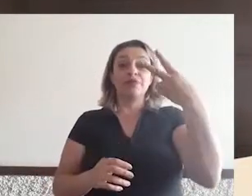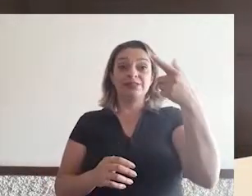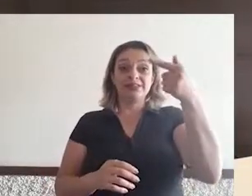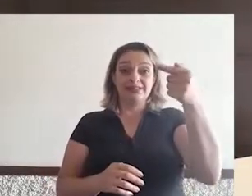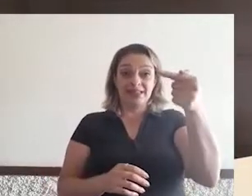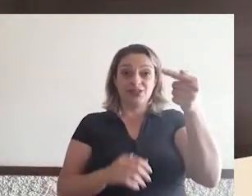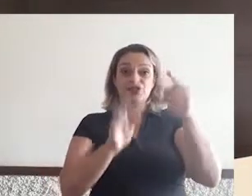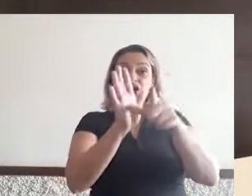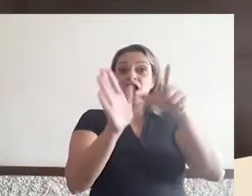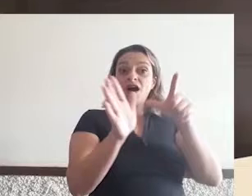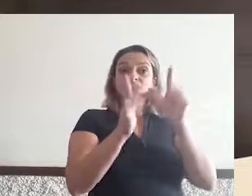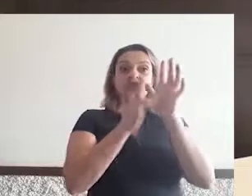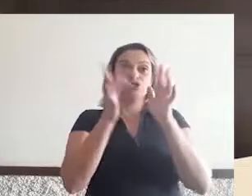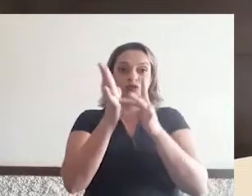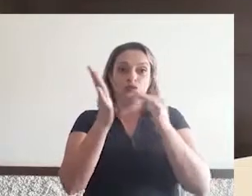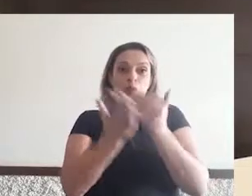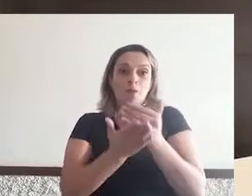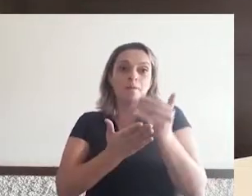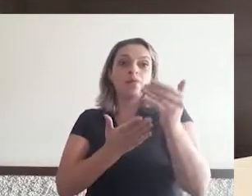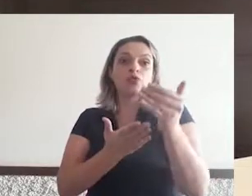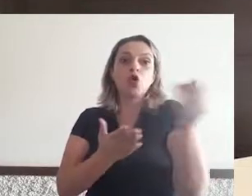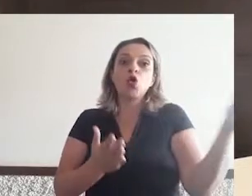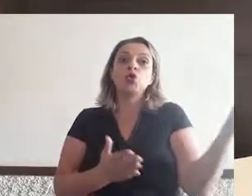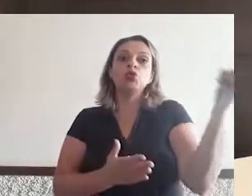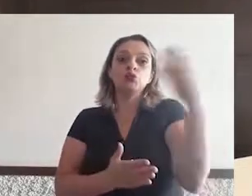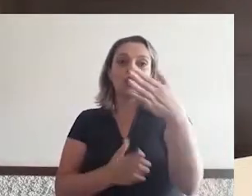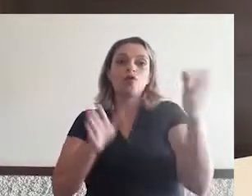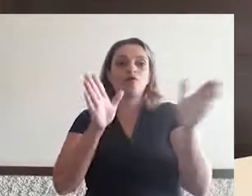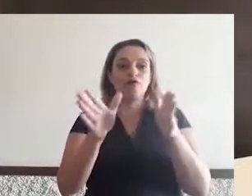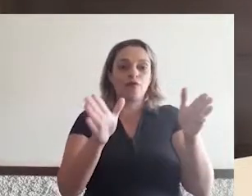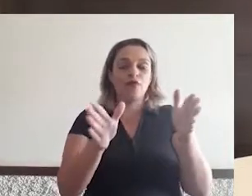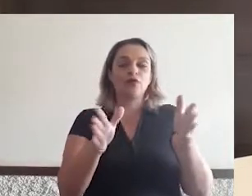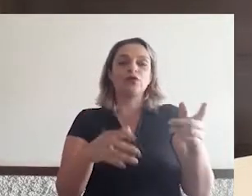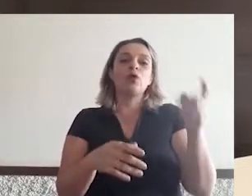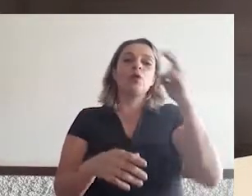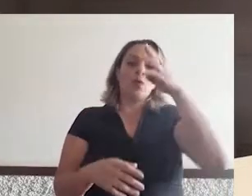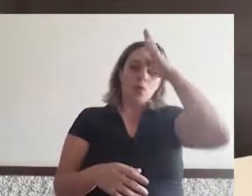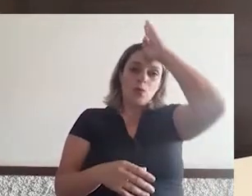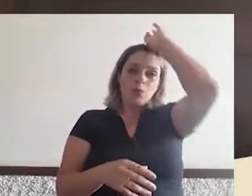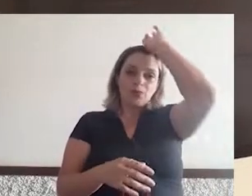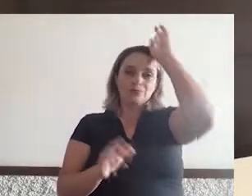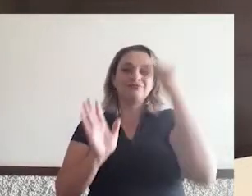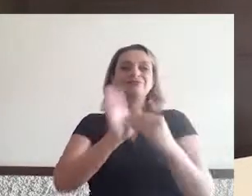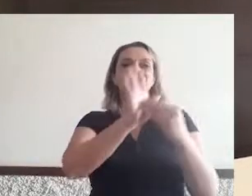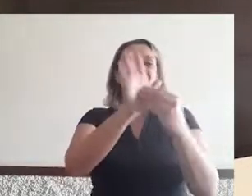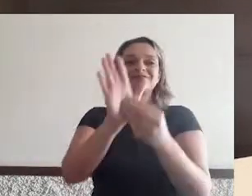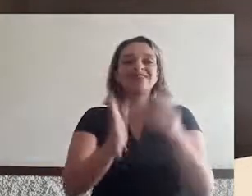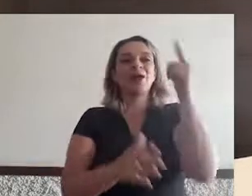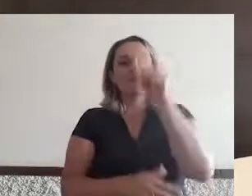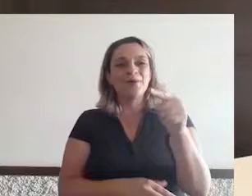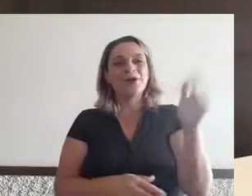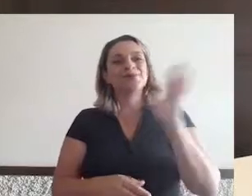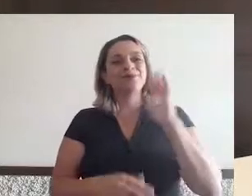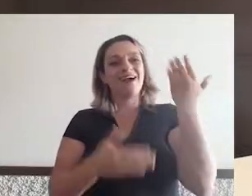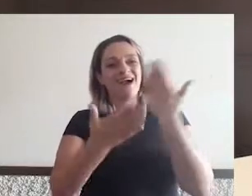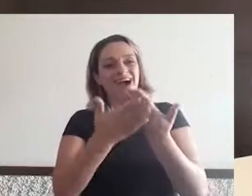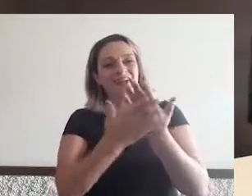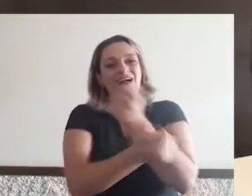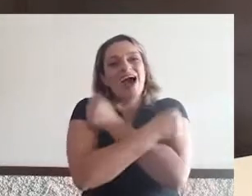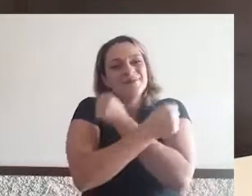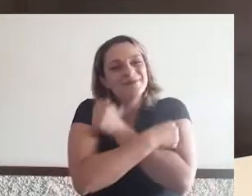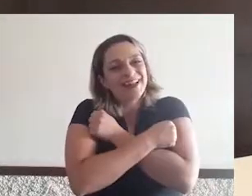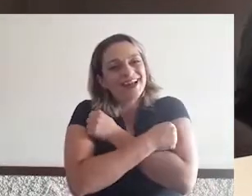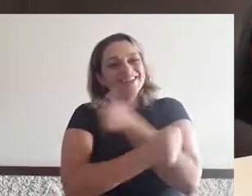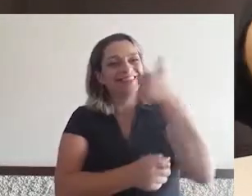a.C. Inicia-se então nova fase do chamado Império Romano, que nós analisaremos na próxima aula. Grande